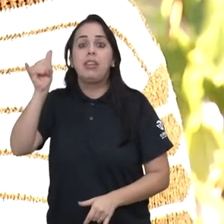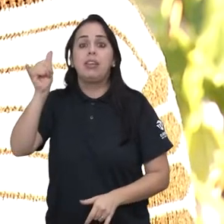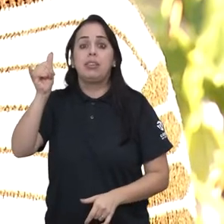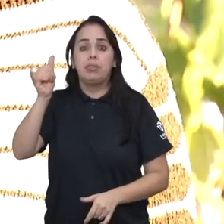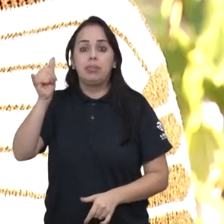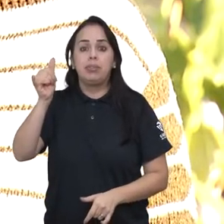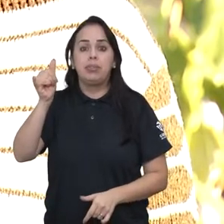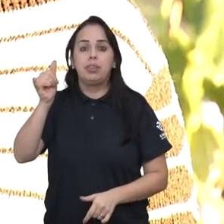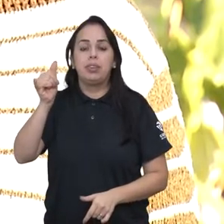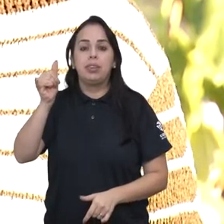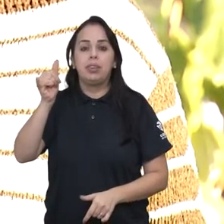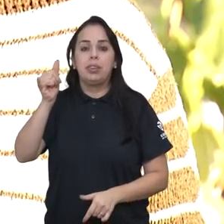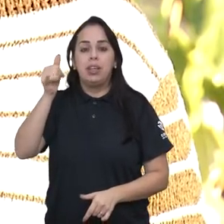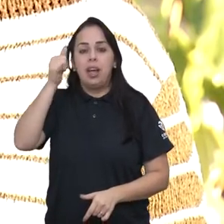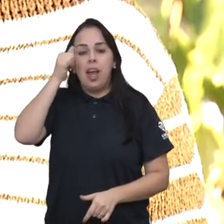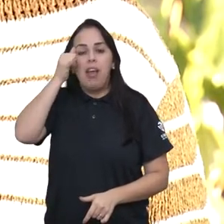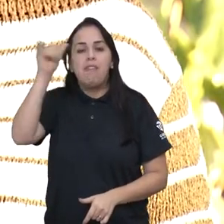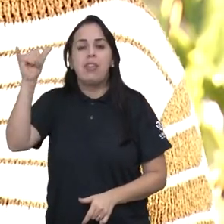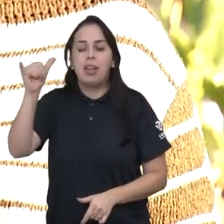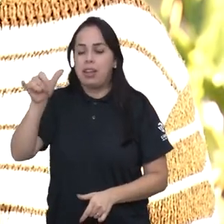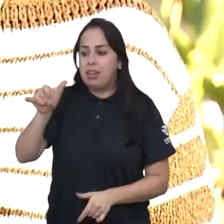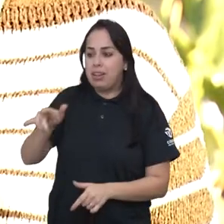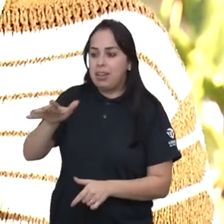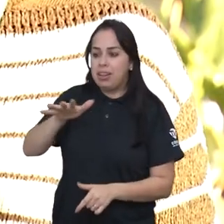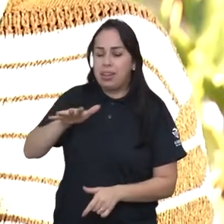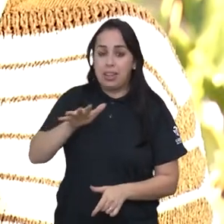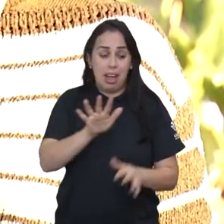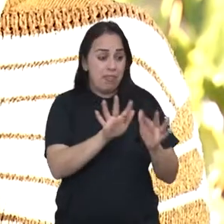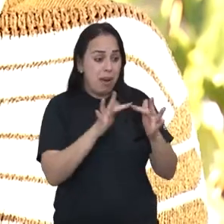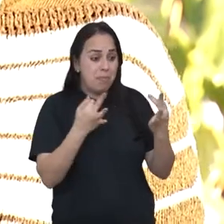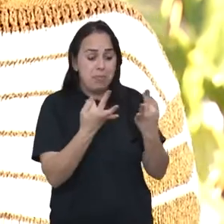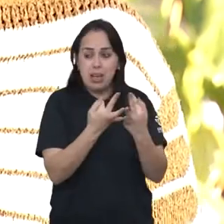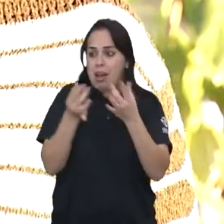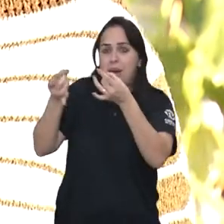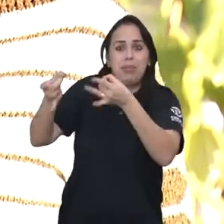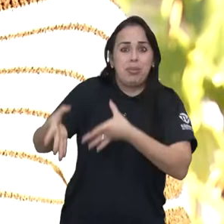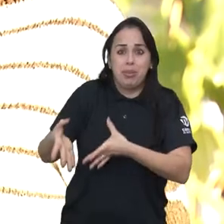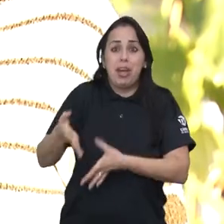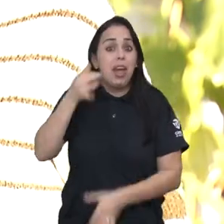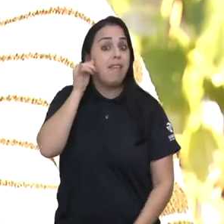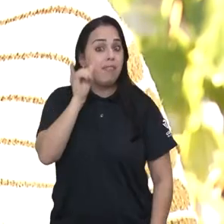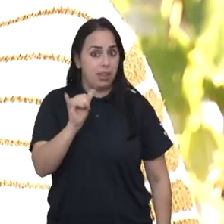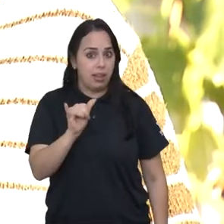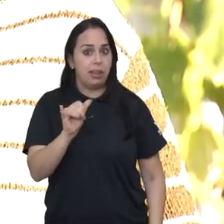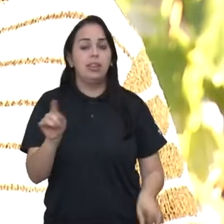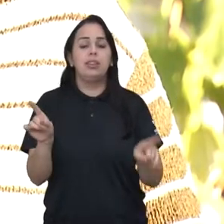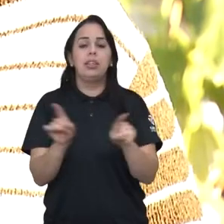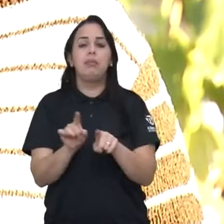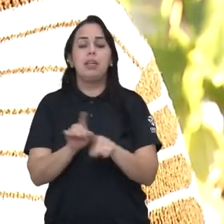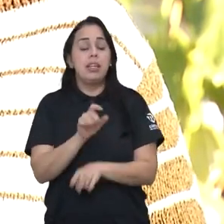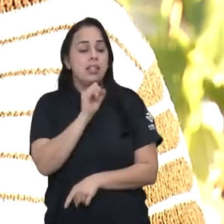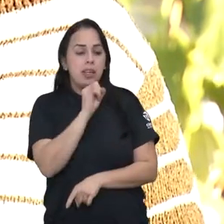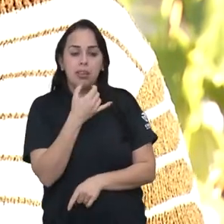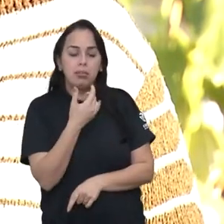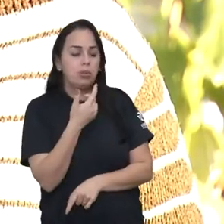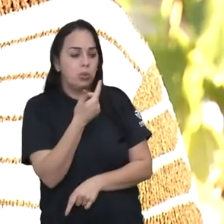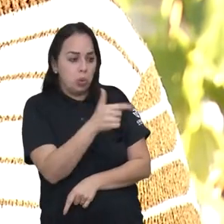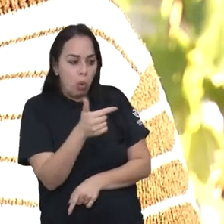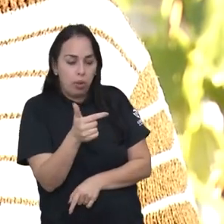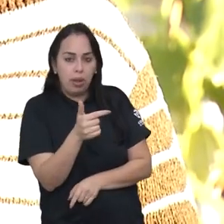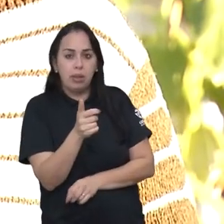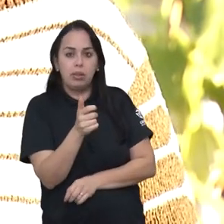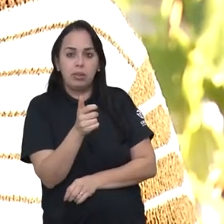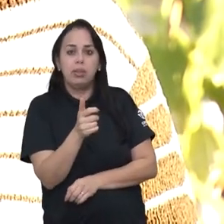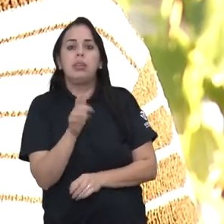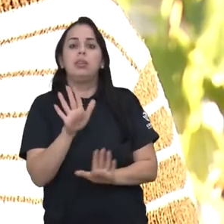né até mesmo evitando-se que esses vínculos familiares se rompam e quando não há possibilidade da manutenção